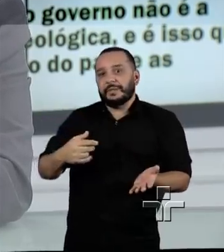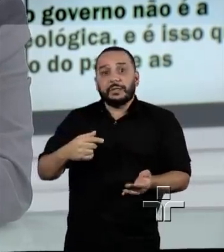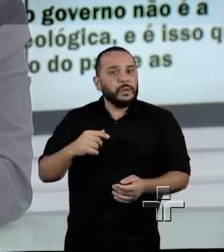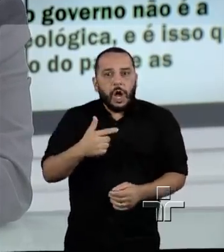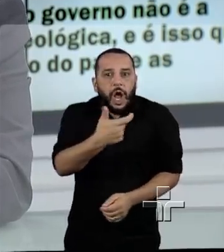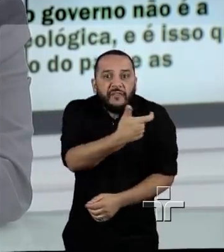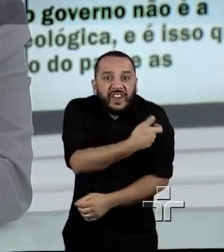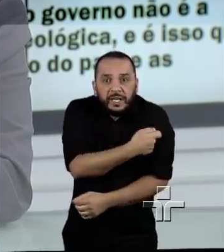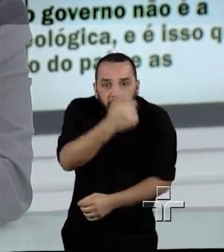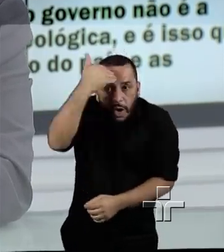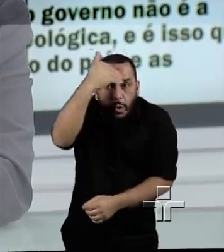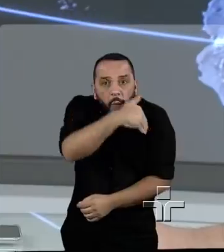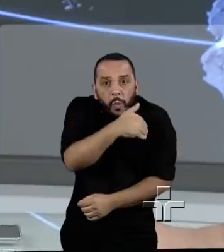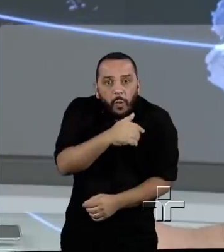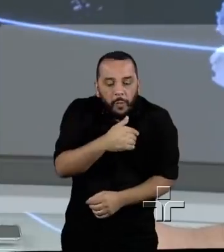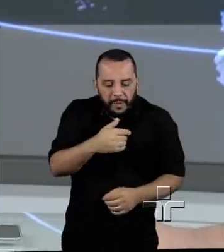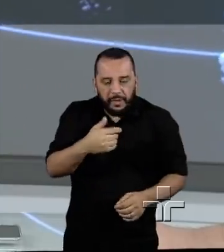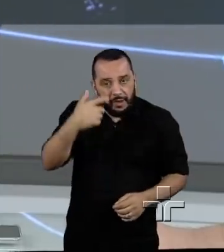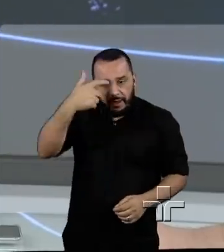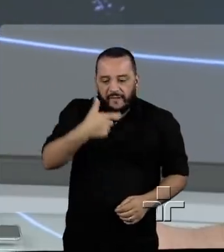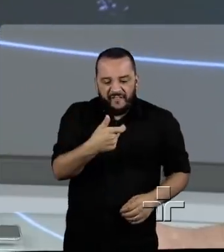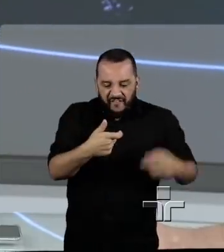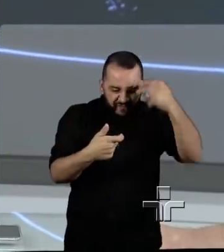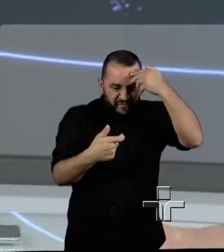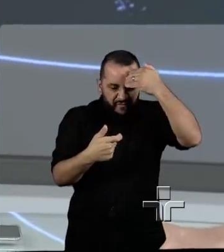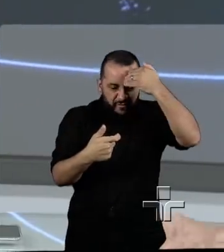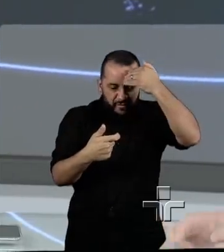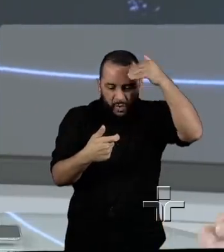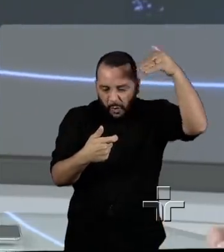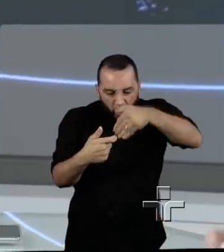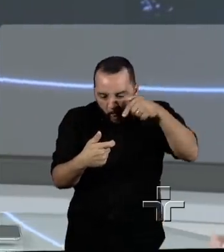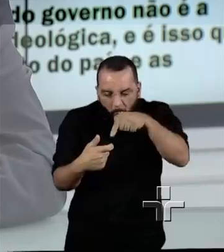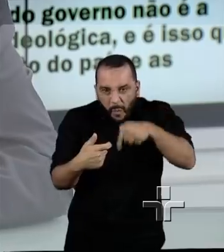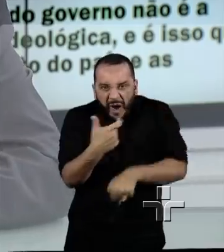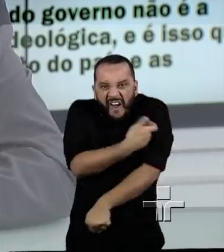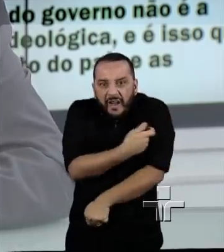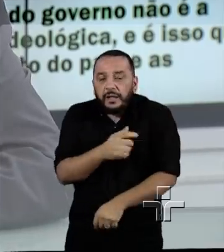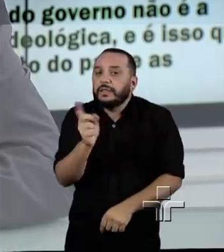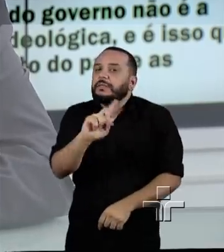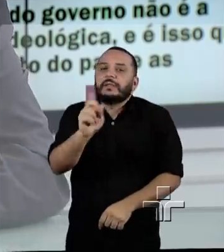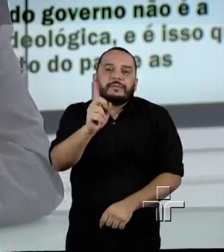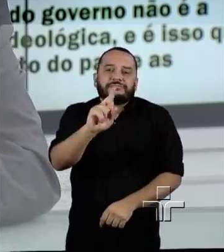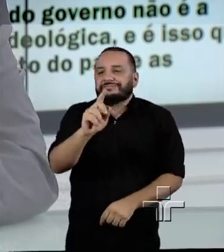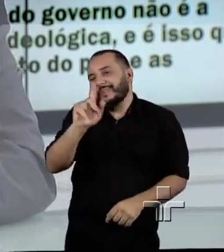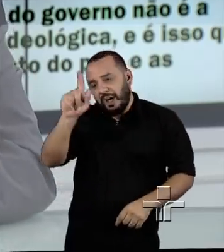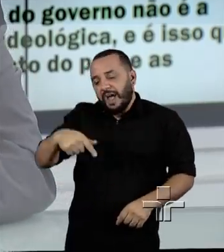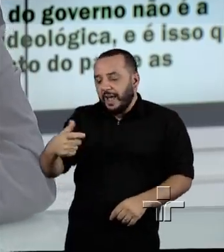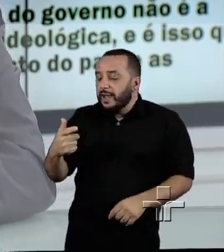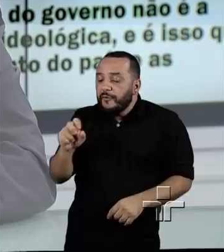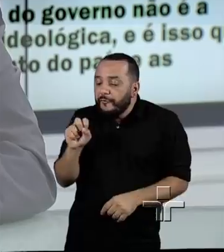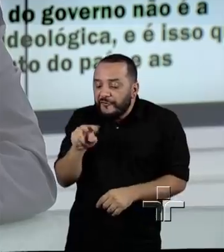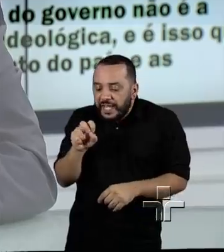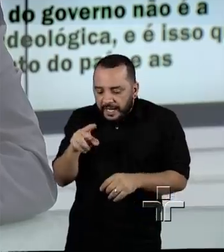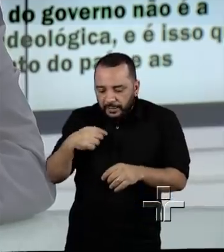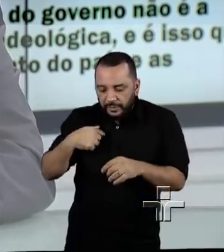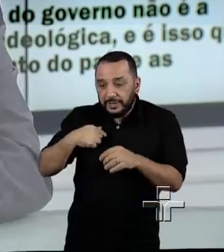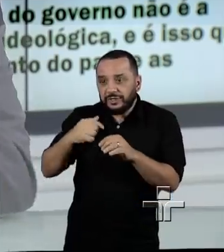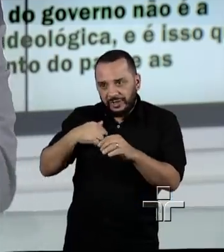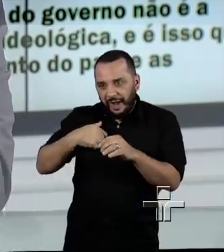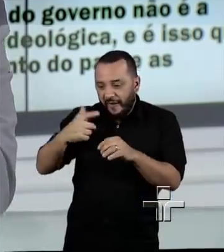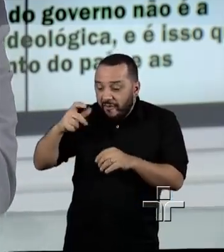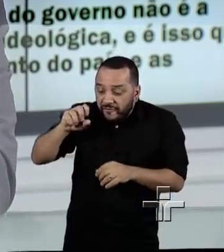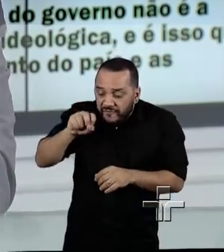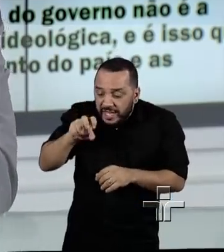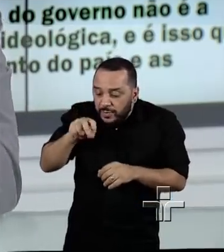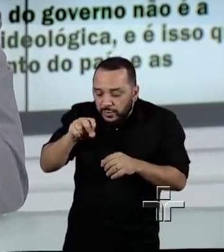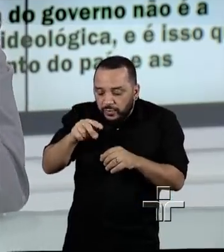vacina. Eu adquiri o vírus ali através da vacina e ele me gripou. O vírus está morto. O vírus não consegue fazer infecção. Às vezes você pode ter